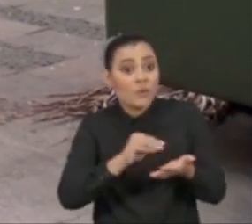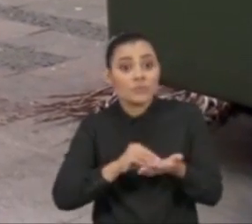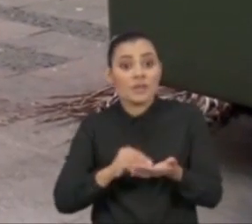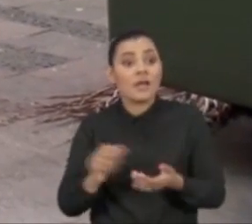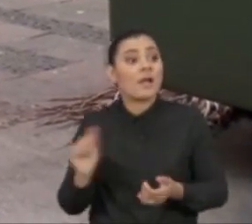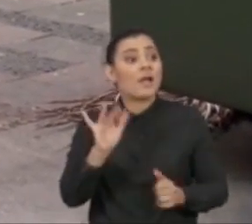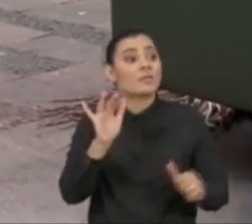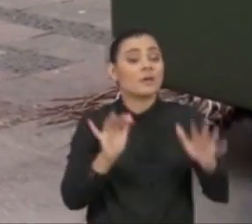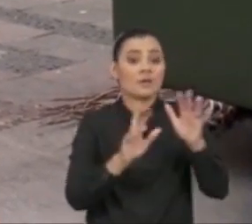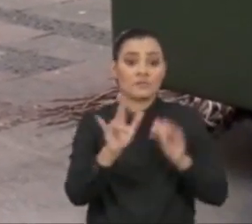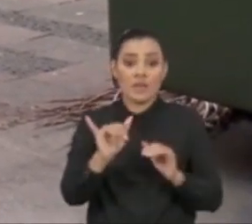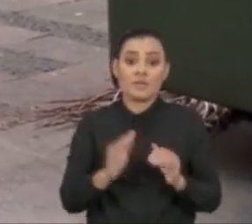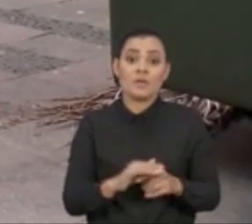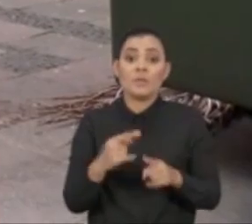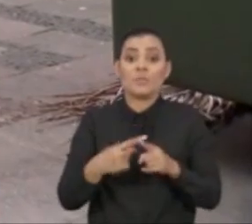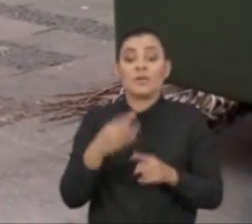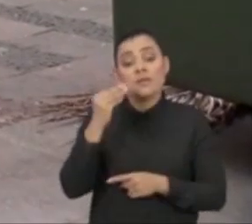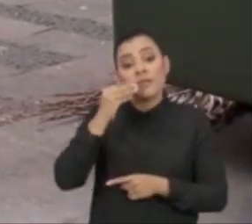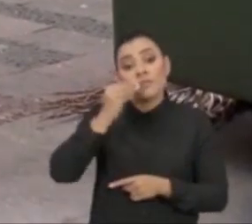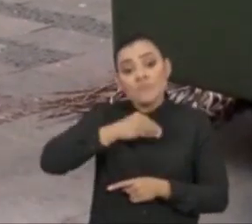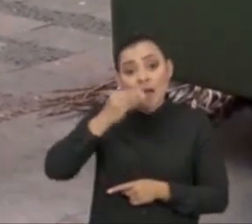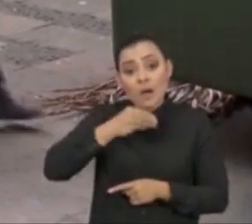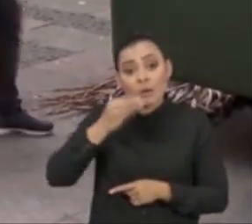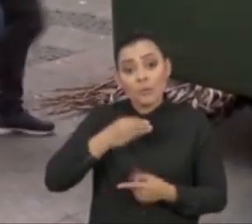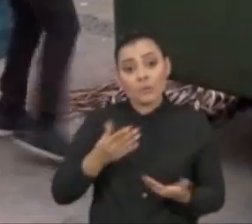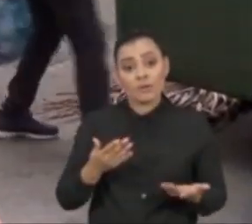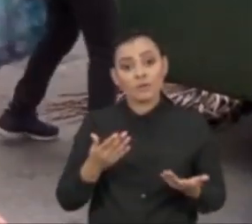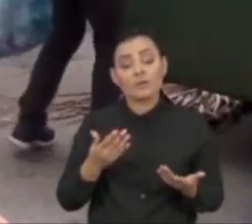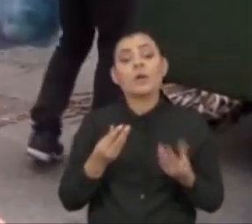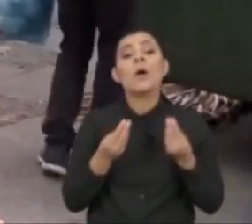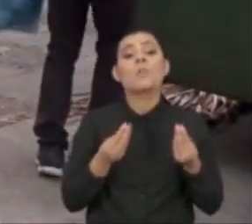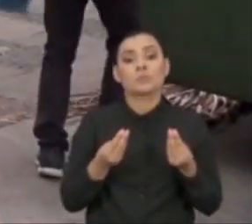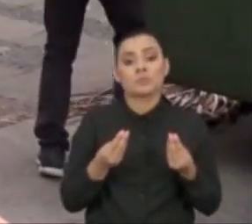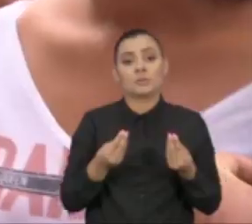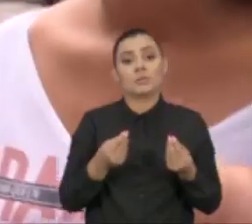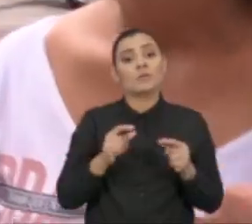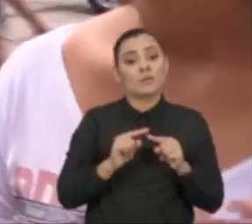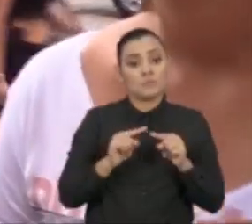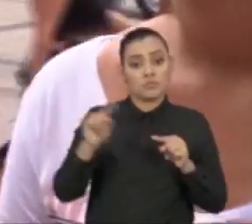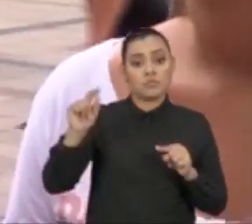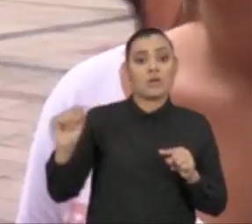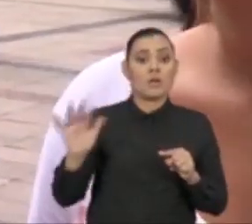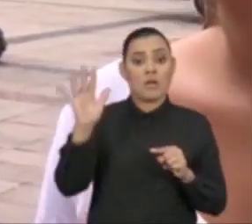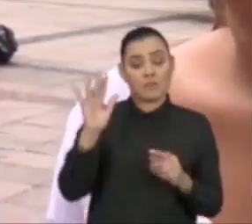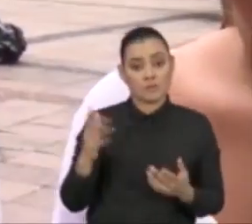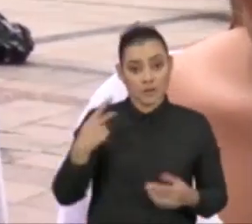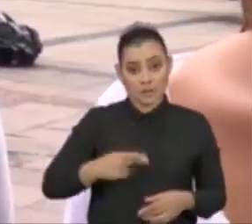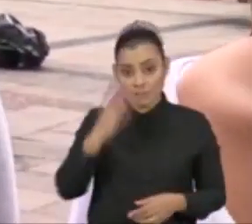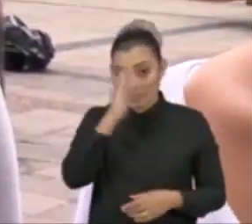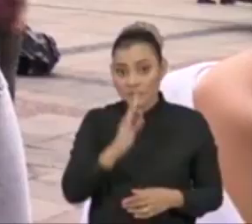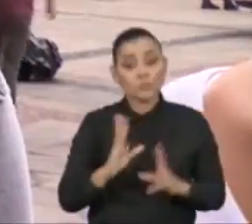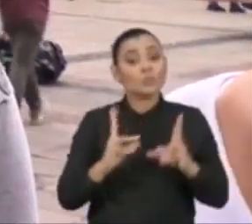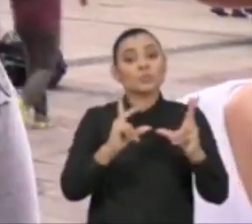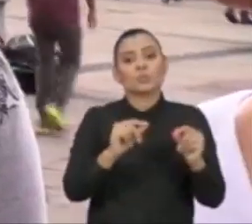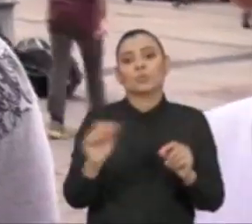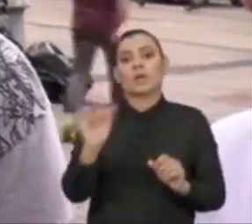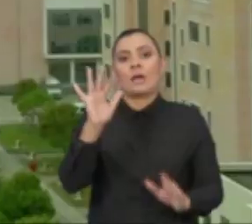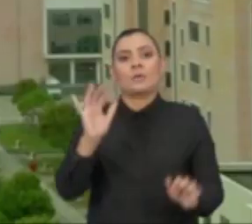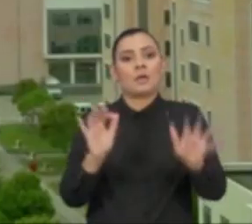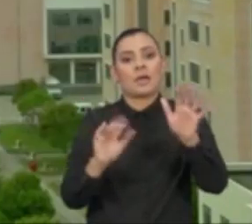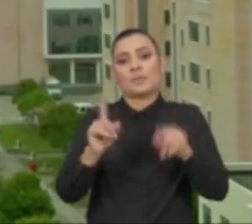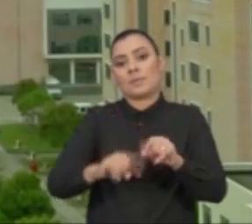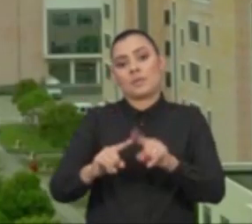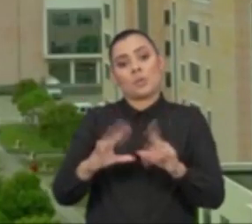caro, porque é a escassez que faz com que o produto suba, né? Aqui no Brasil, tudo é motivo para se encarecer os